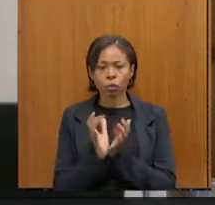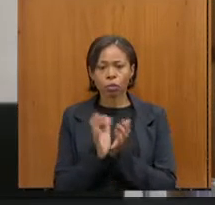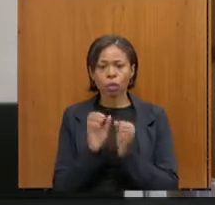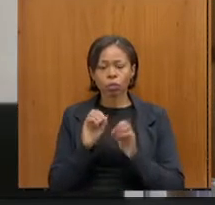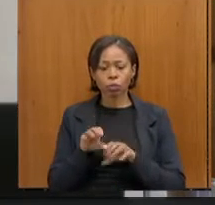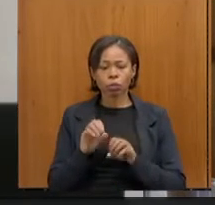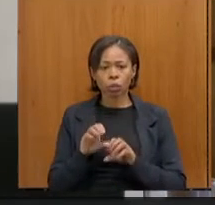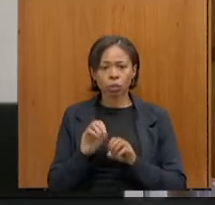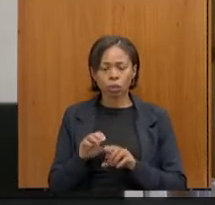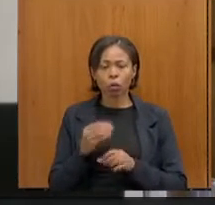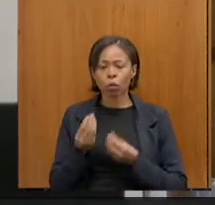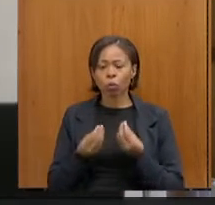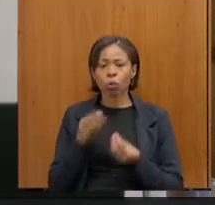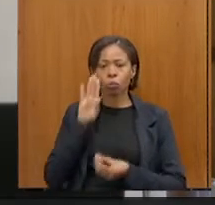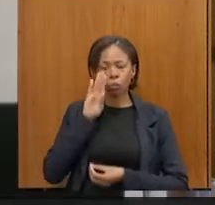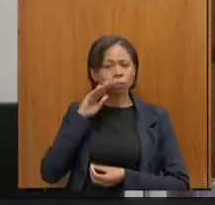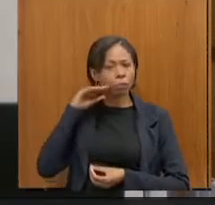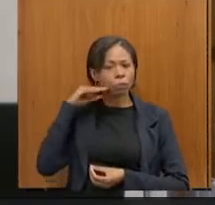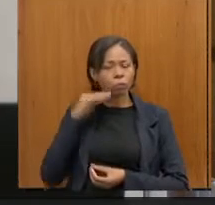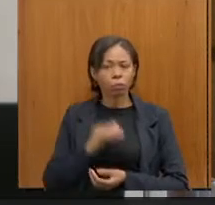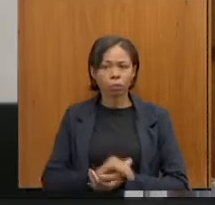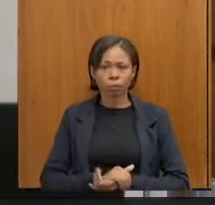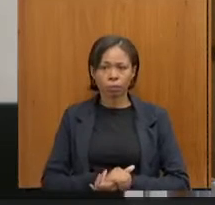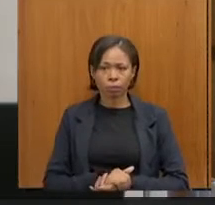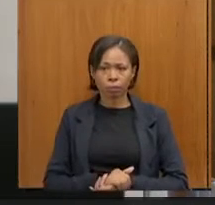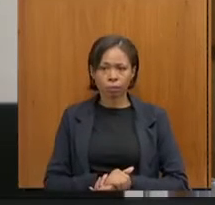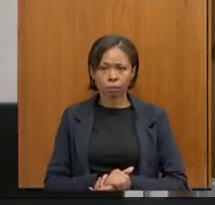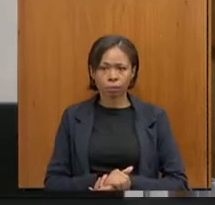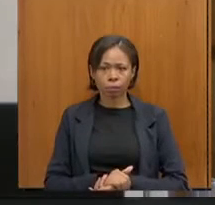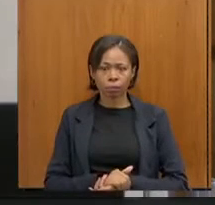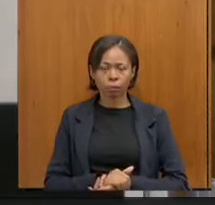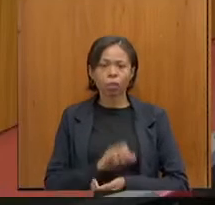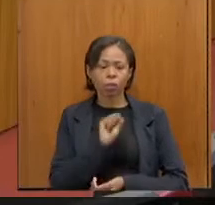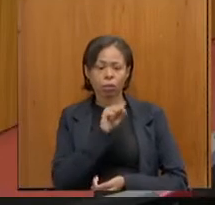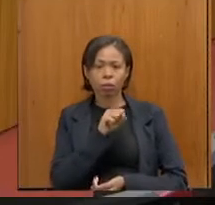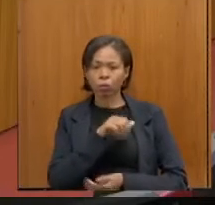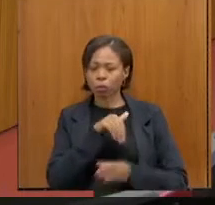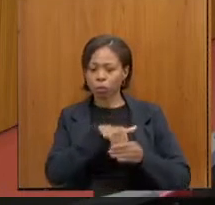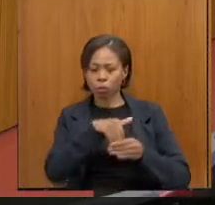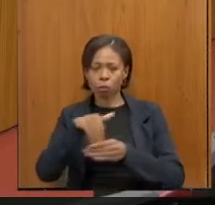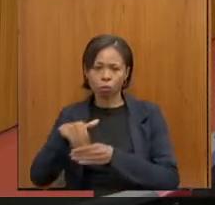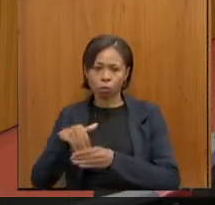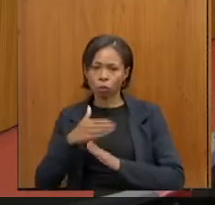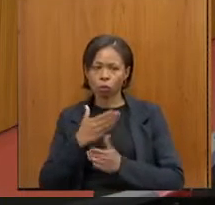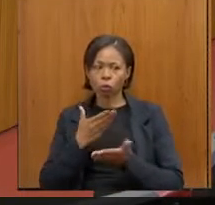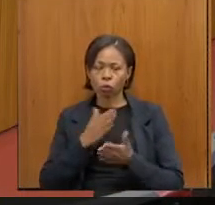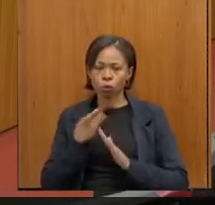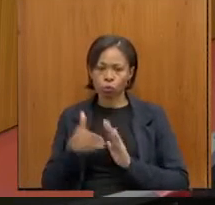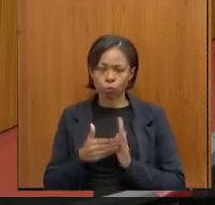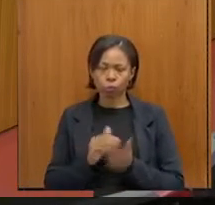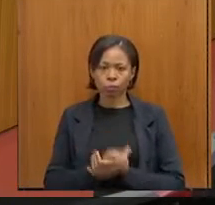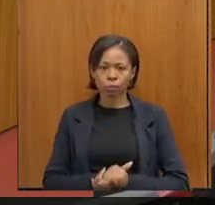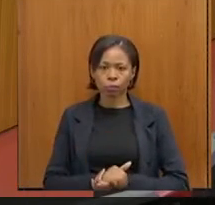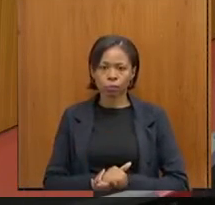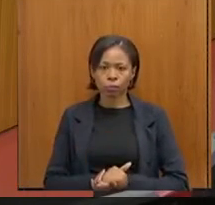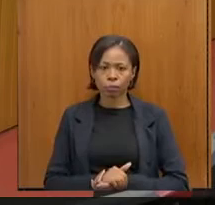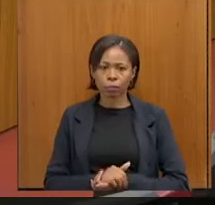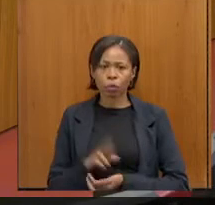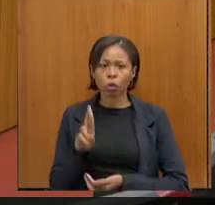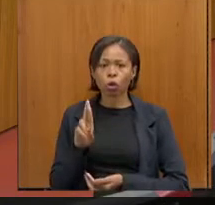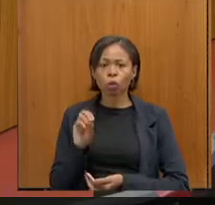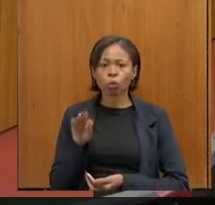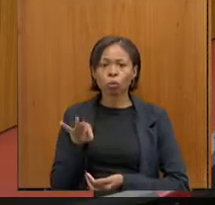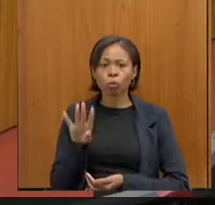educação como volta a deputada Beatriz Cerqueira favorável a todos os requerimentos Presidente sem voto Deputado